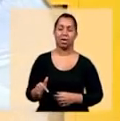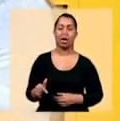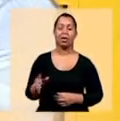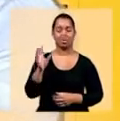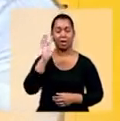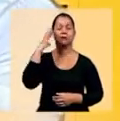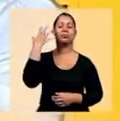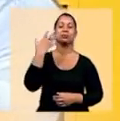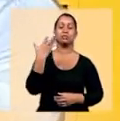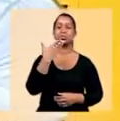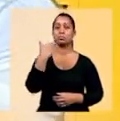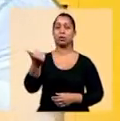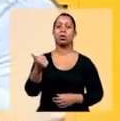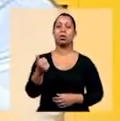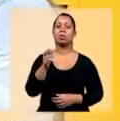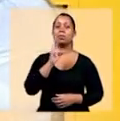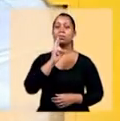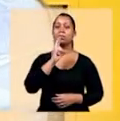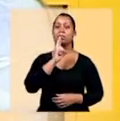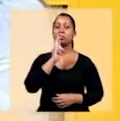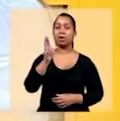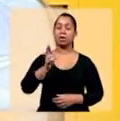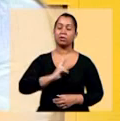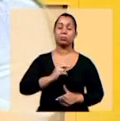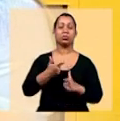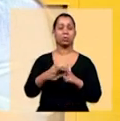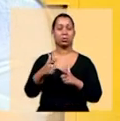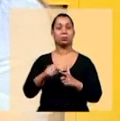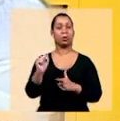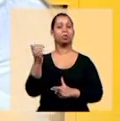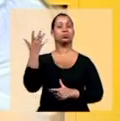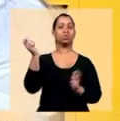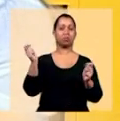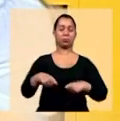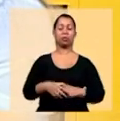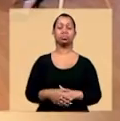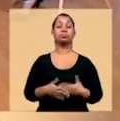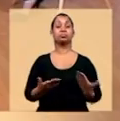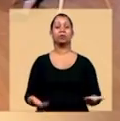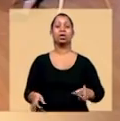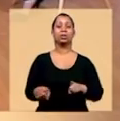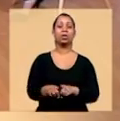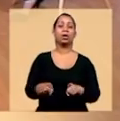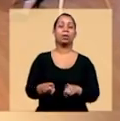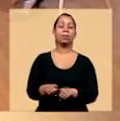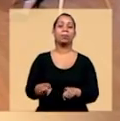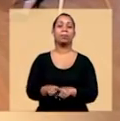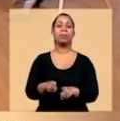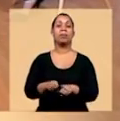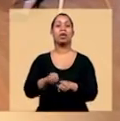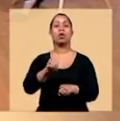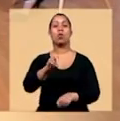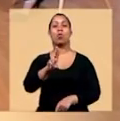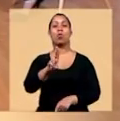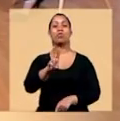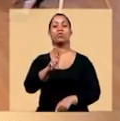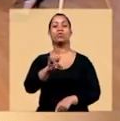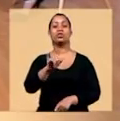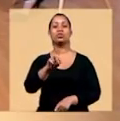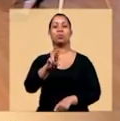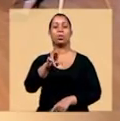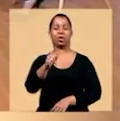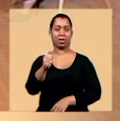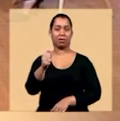decisões pertinentes para a solução dos problemas que venham a surgir. Fabiana, a ouvidoria está sendo um setor que